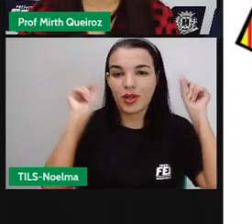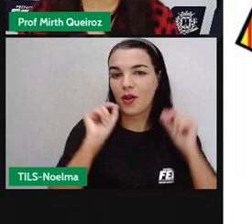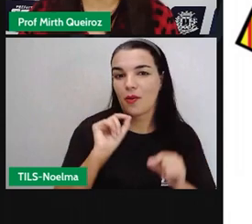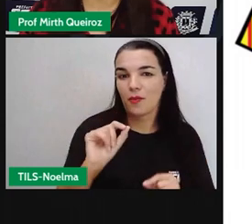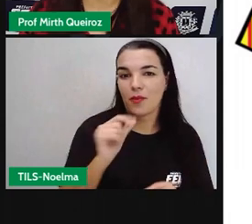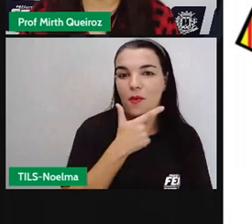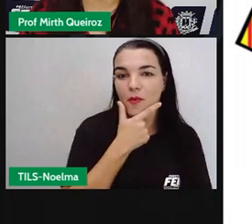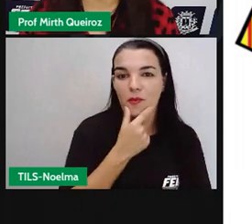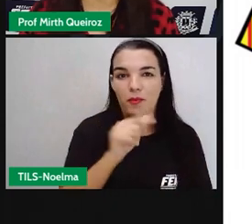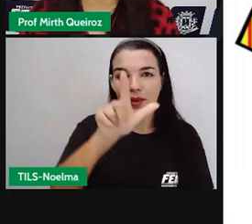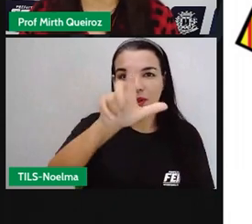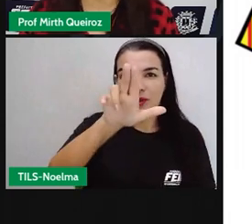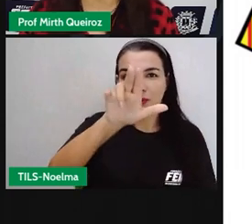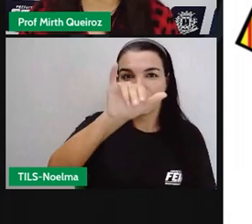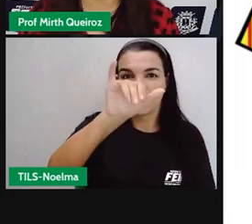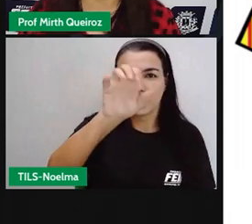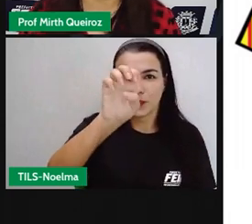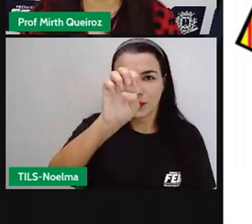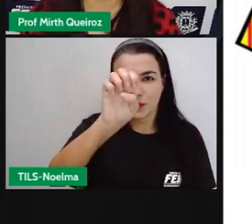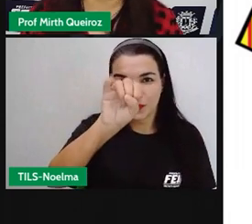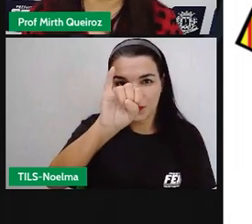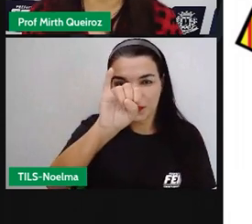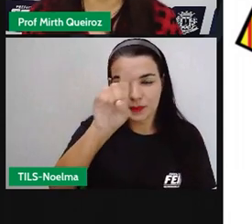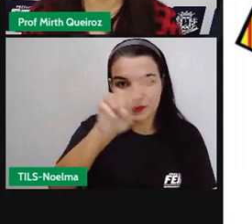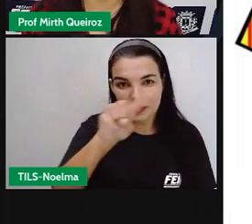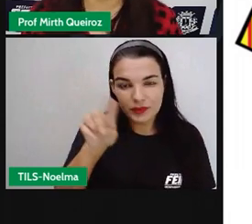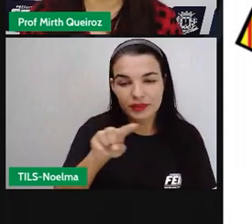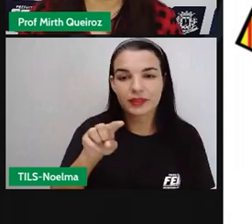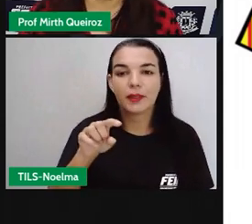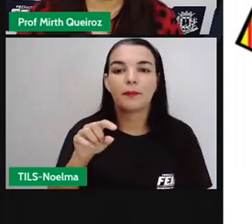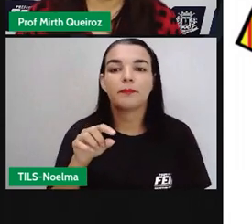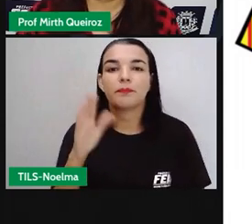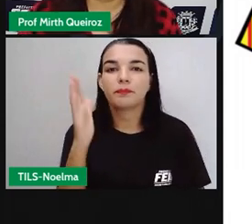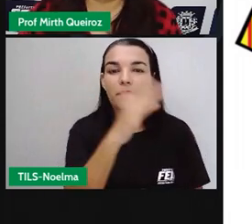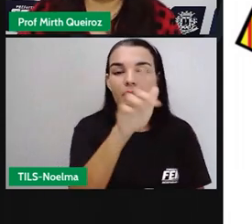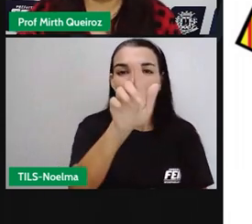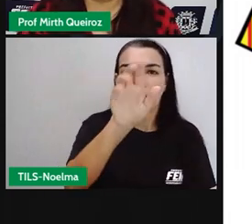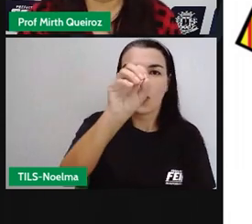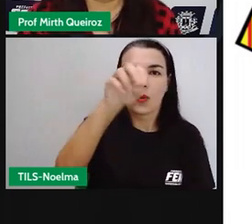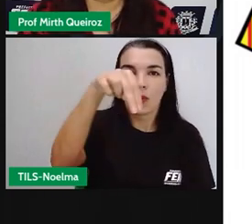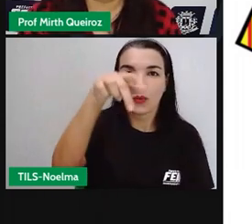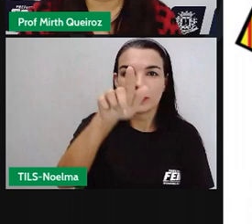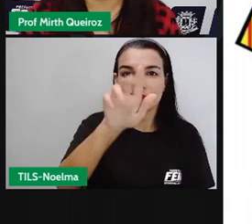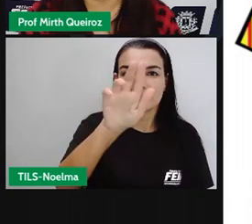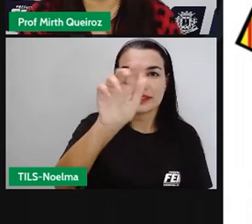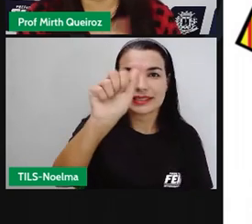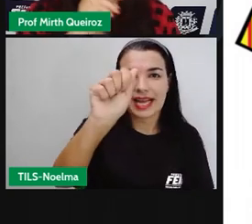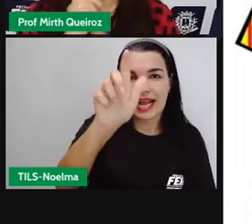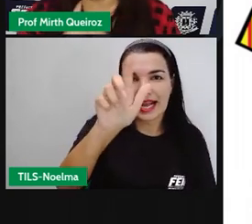a tradição nordestina foi disseminada pelo país inteiro